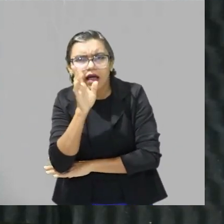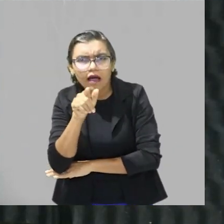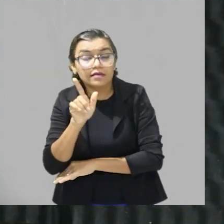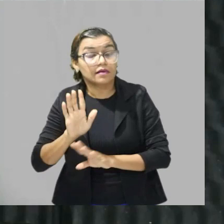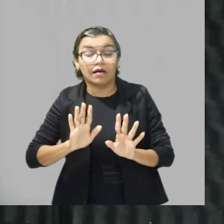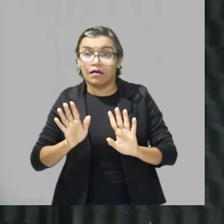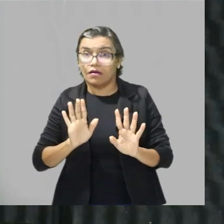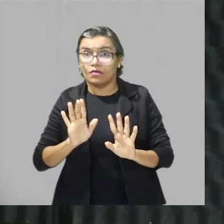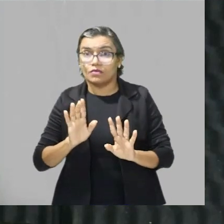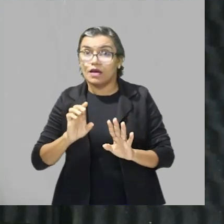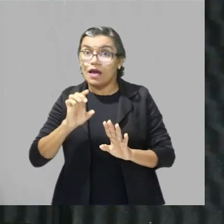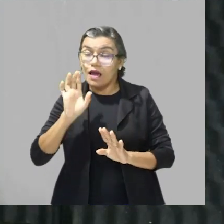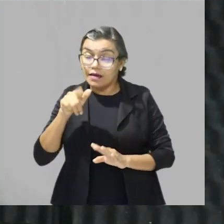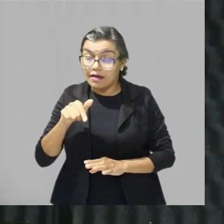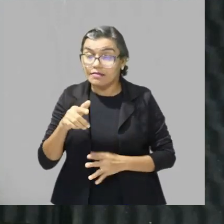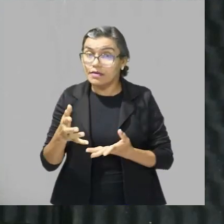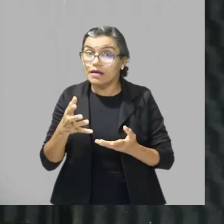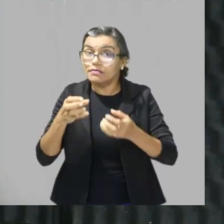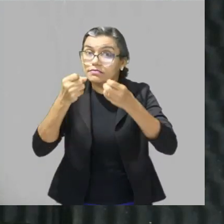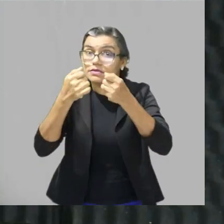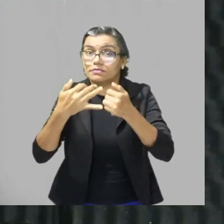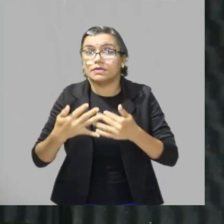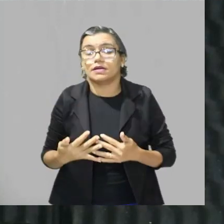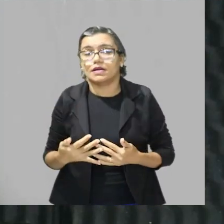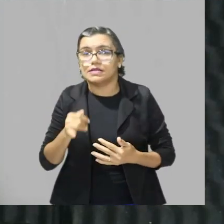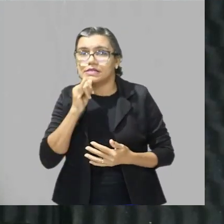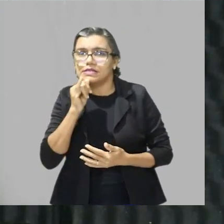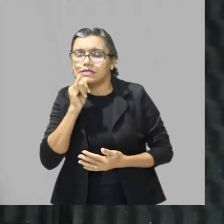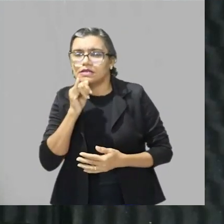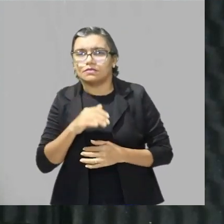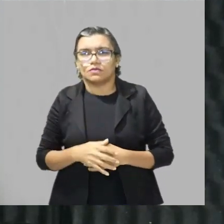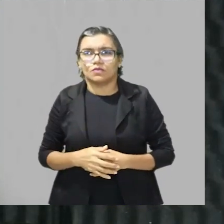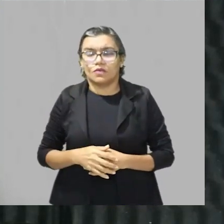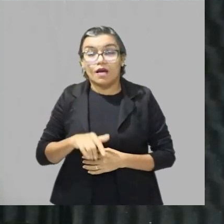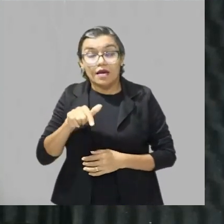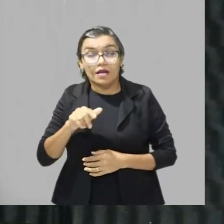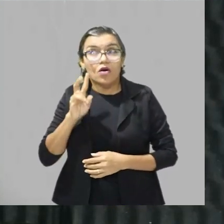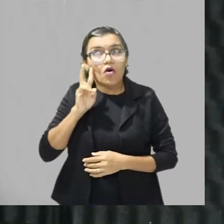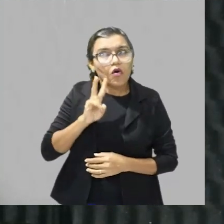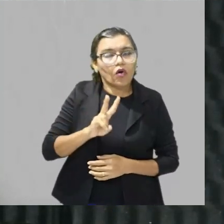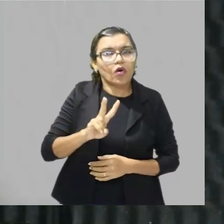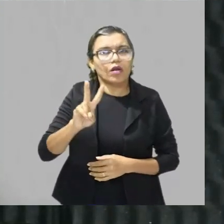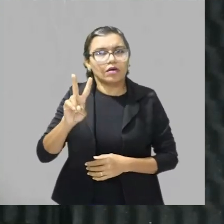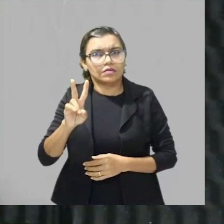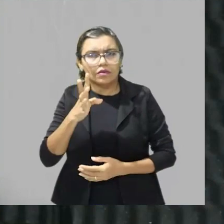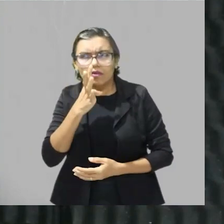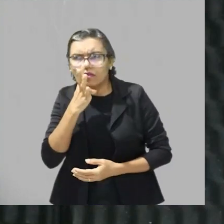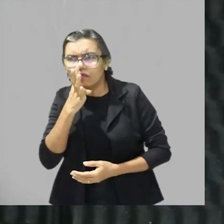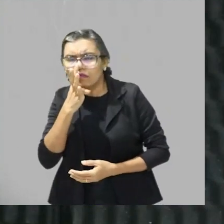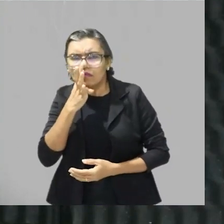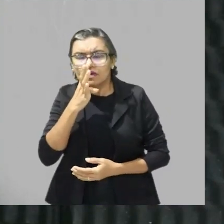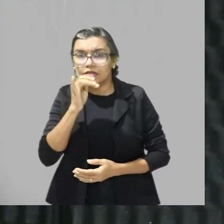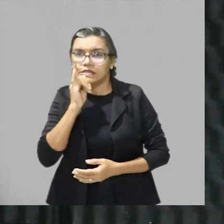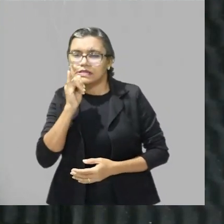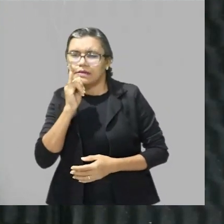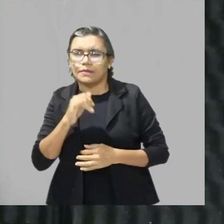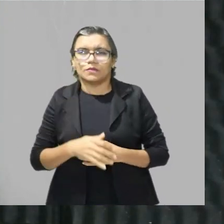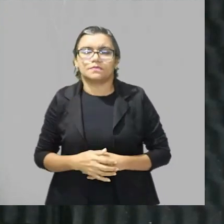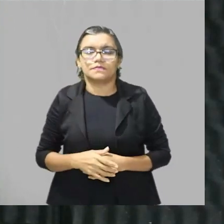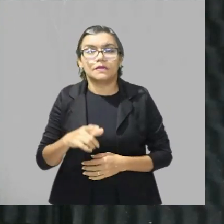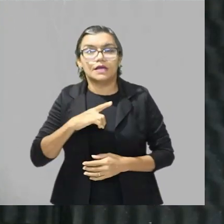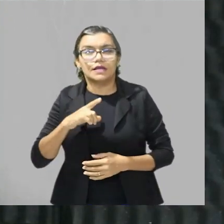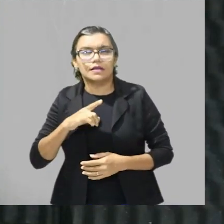está ali simplesmente colocado numa posição passiva que a contemplação dá isso você vai pegar lá